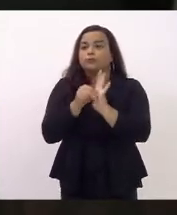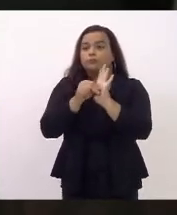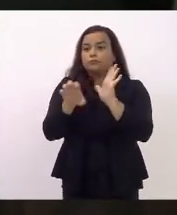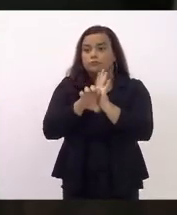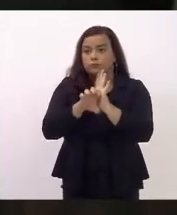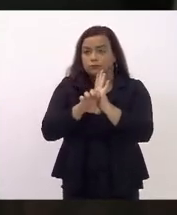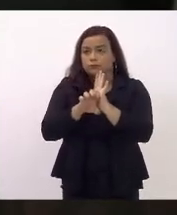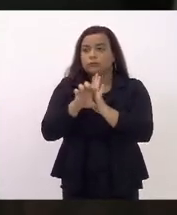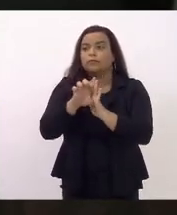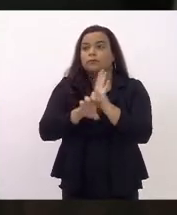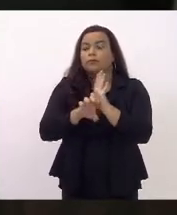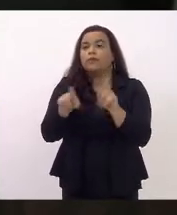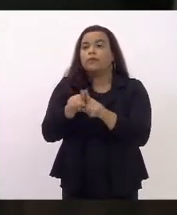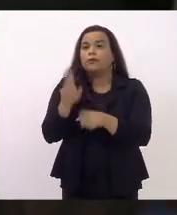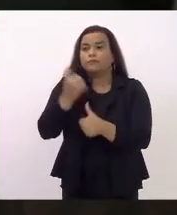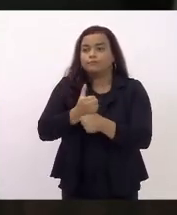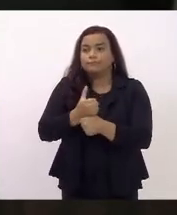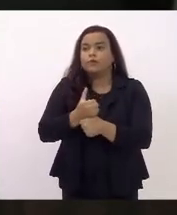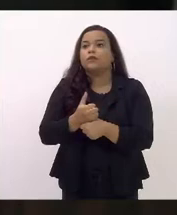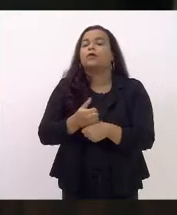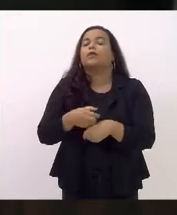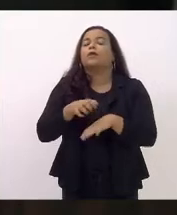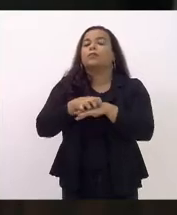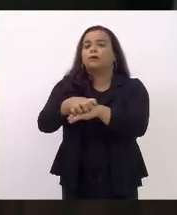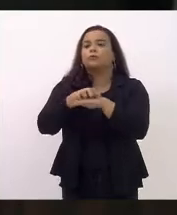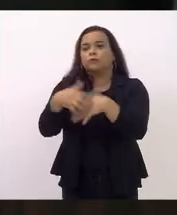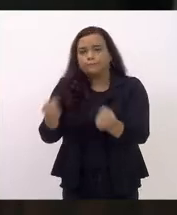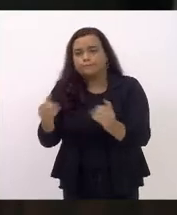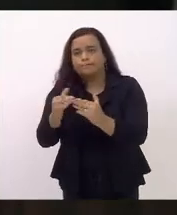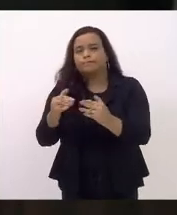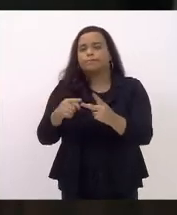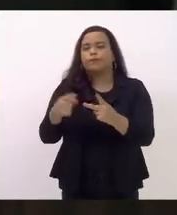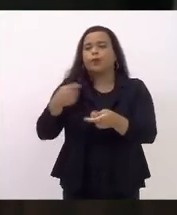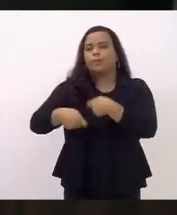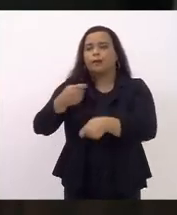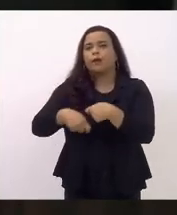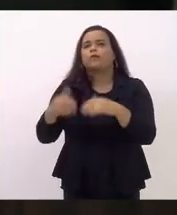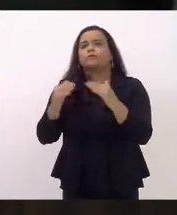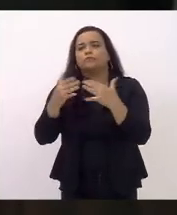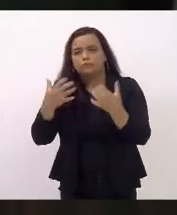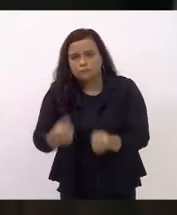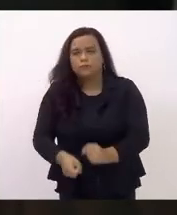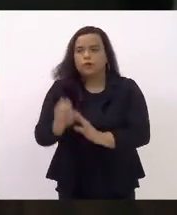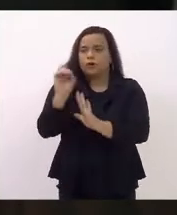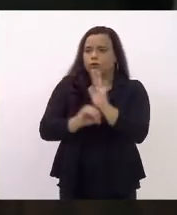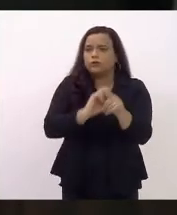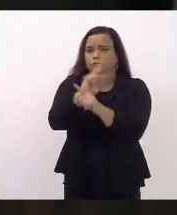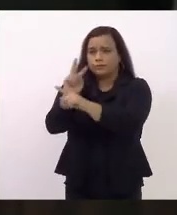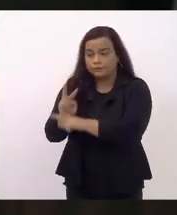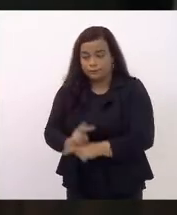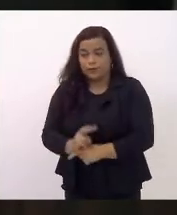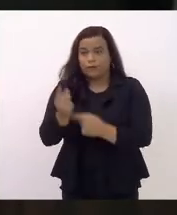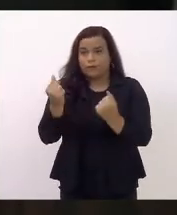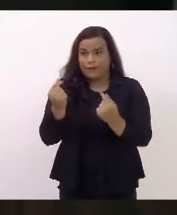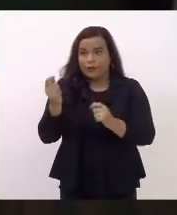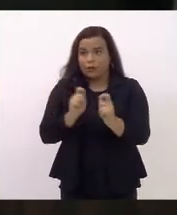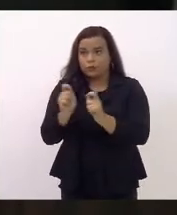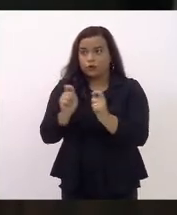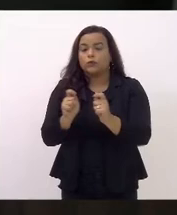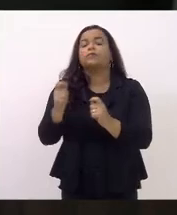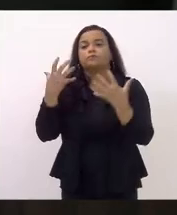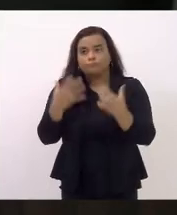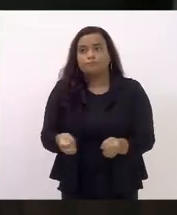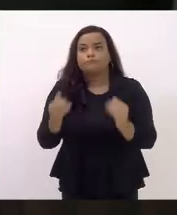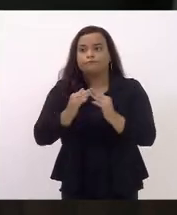substitutivo, de transporte favorável, de economia e de comércio favorável, de orçamento, finanças, fiscalização financeira e controle favorável.